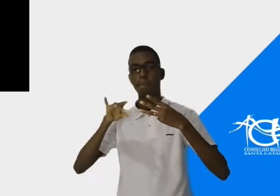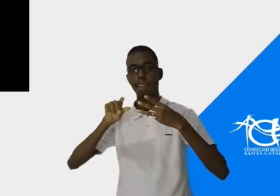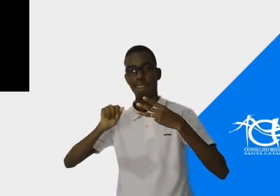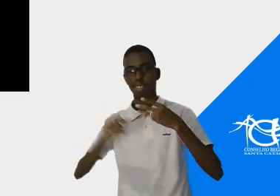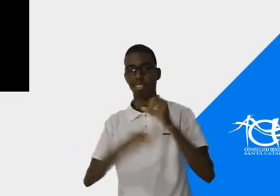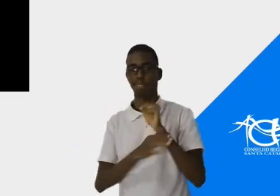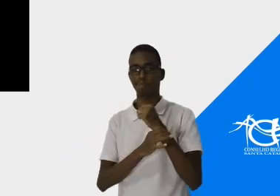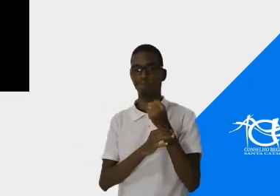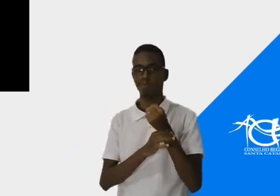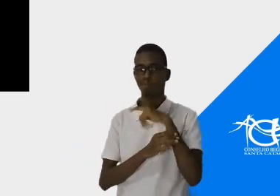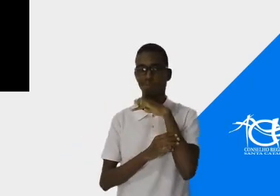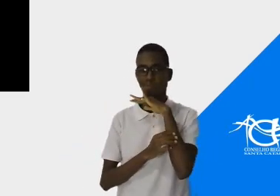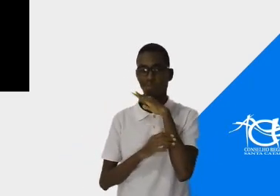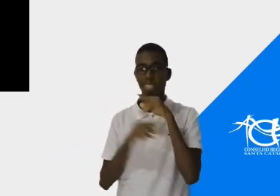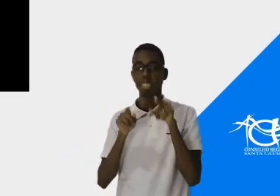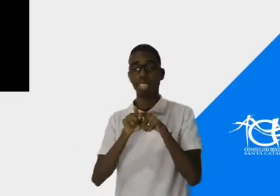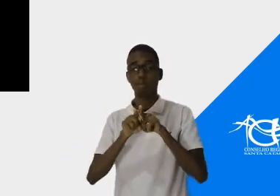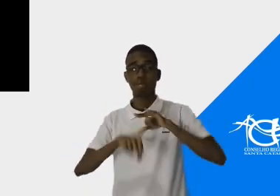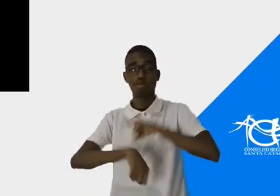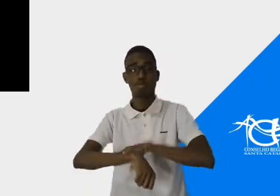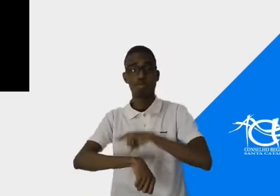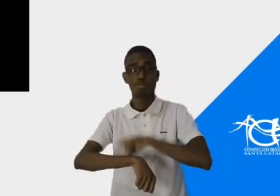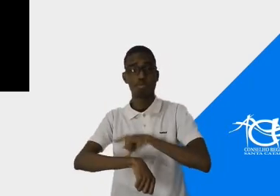urinária. Isso de modo geral.